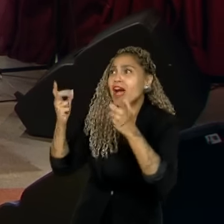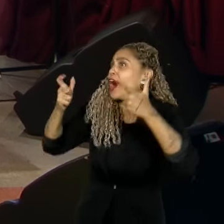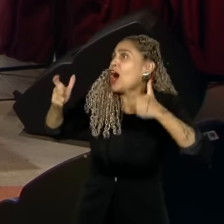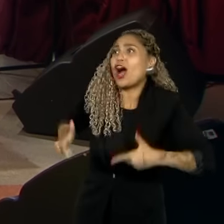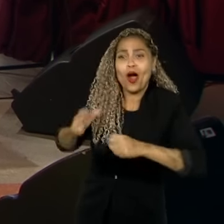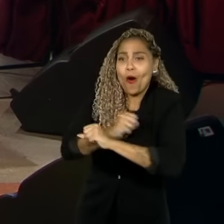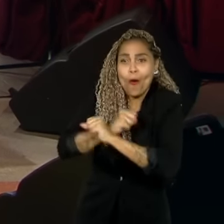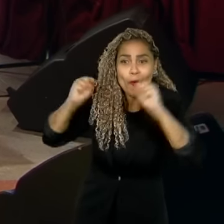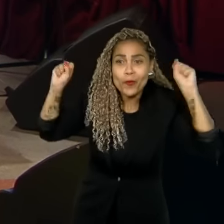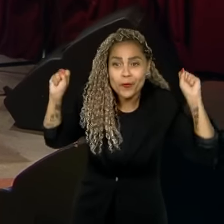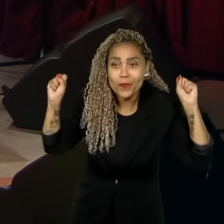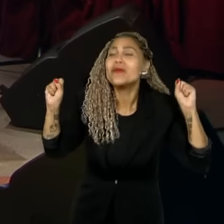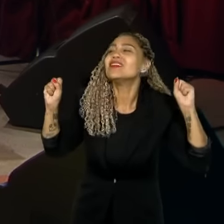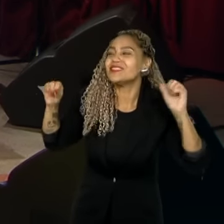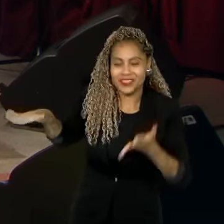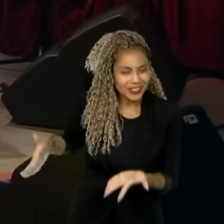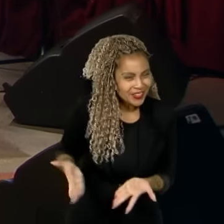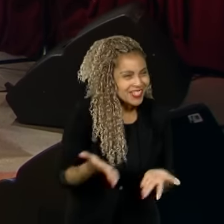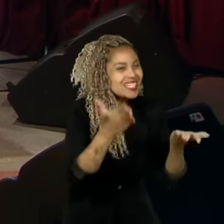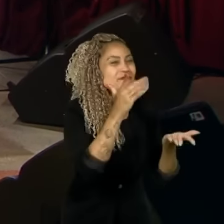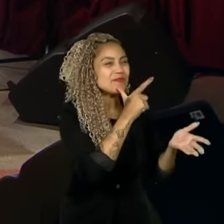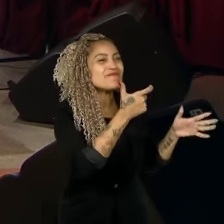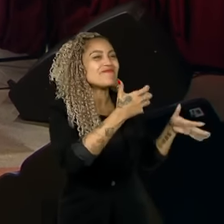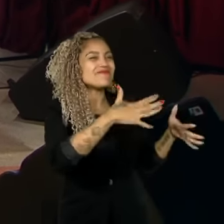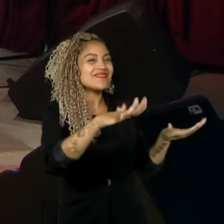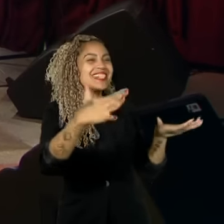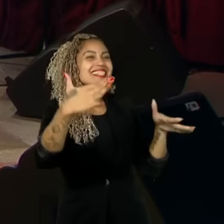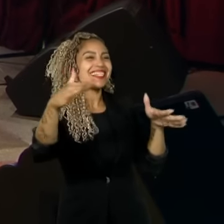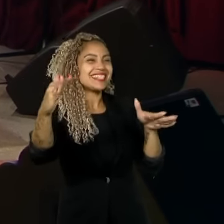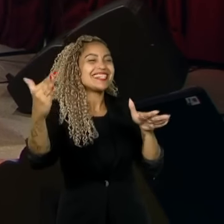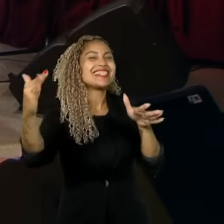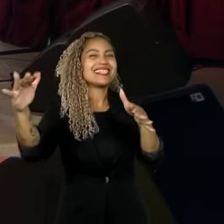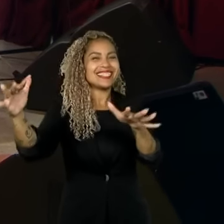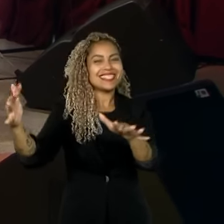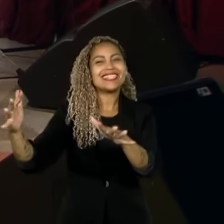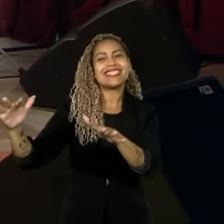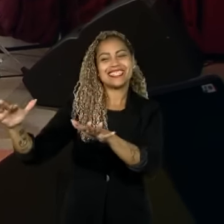cadê Ogum? Foi pro mar.